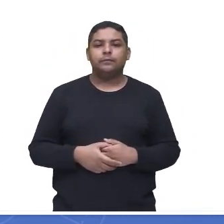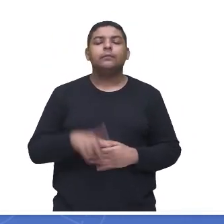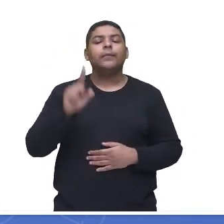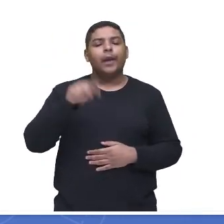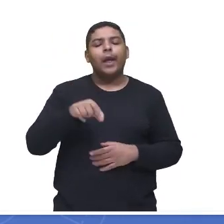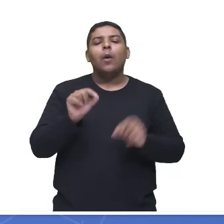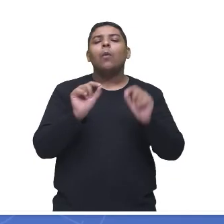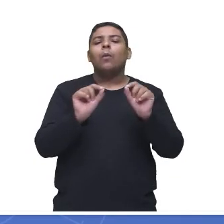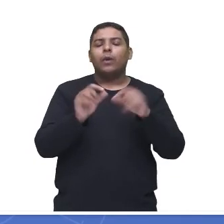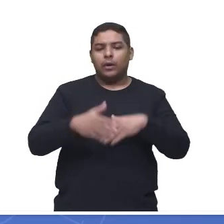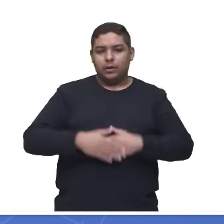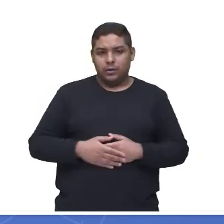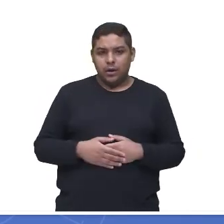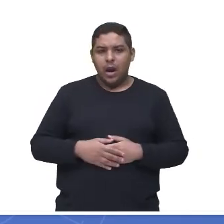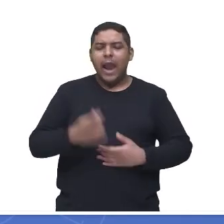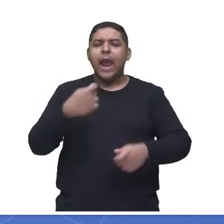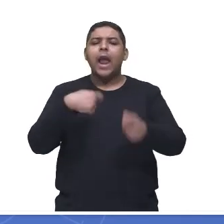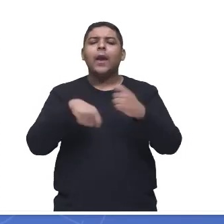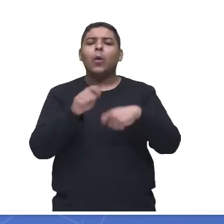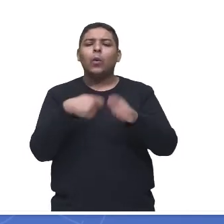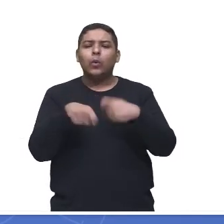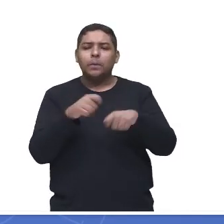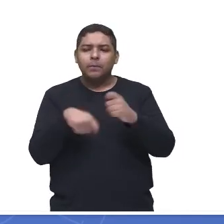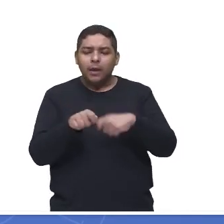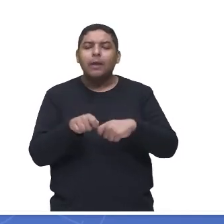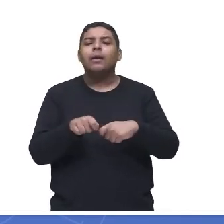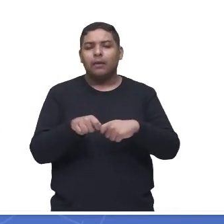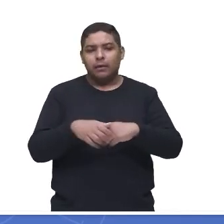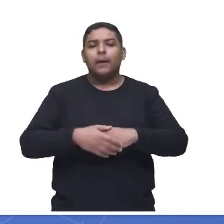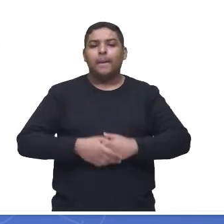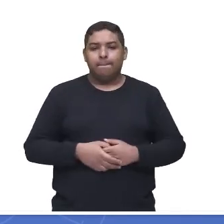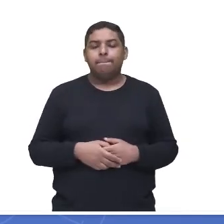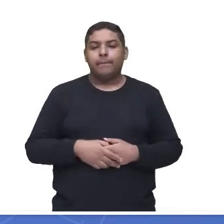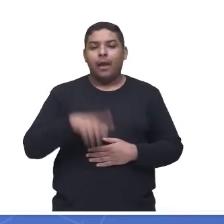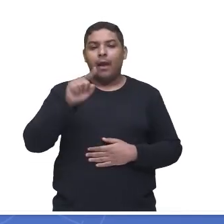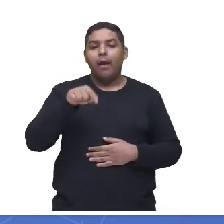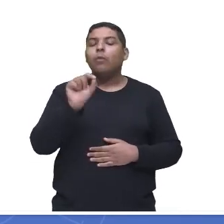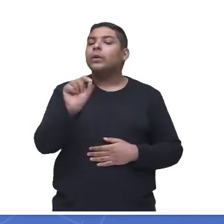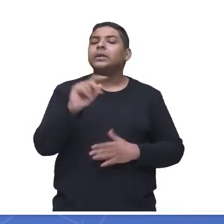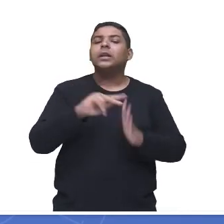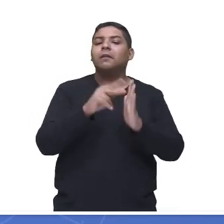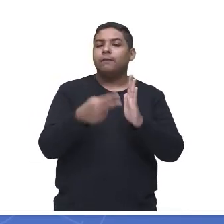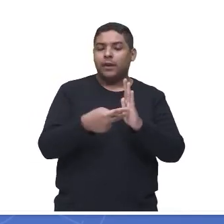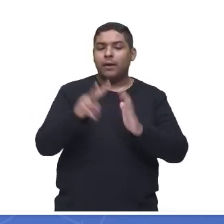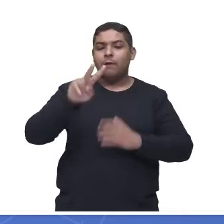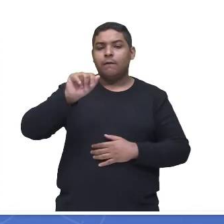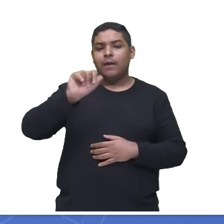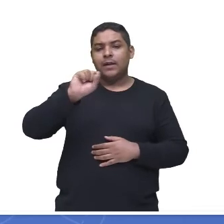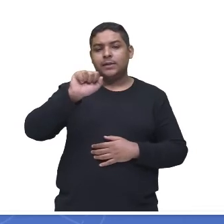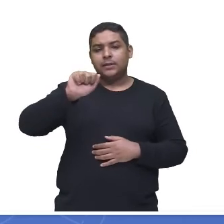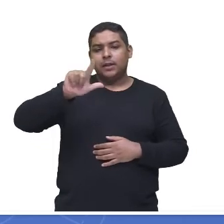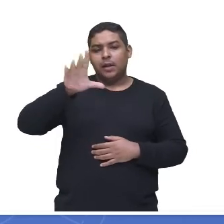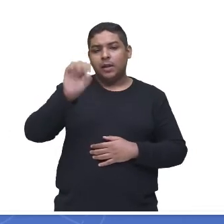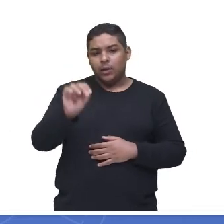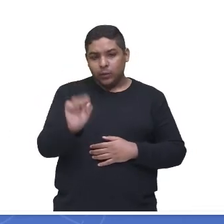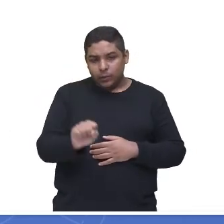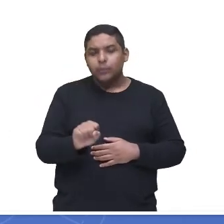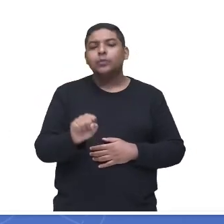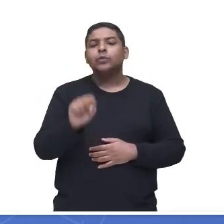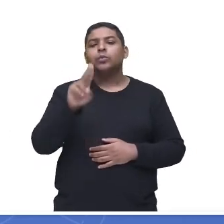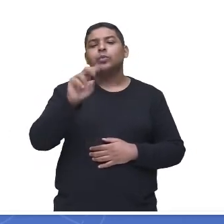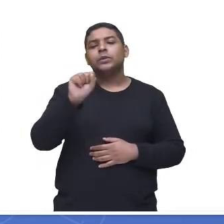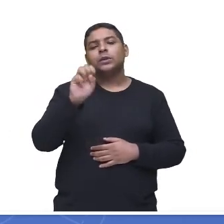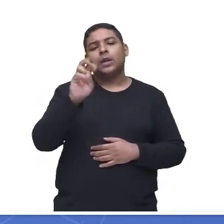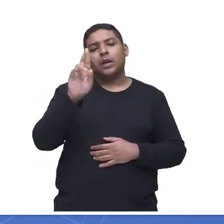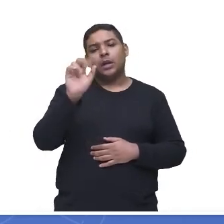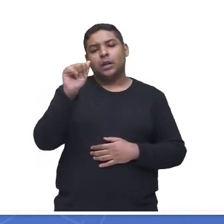era a economia medieval? Os vassalos, os suzeranos, né? Vocês lembram disso, né, nesse estudo aí? Como é que era